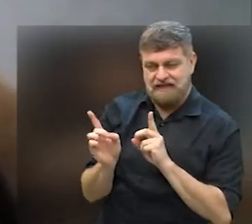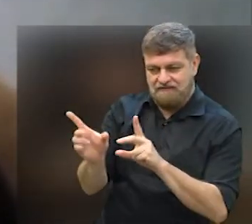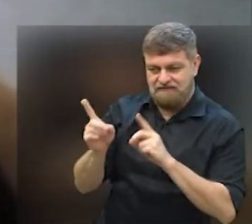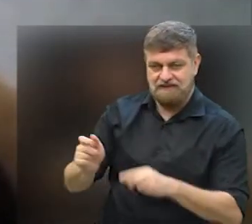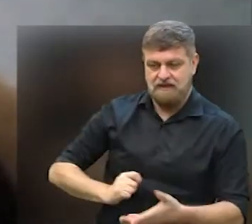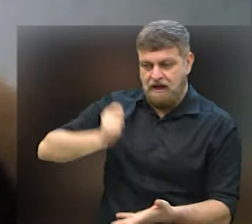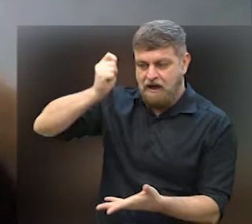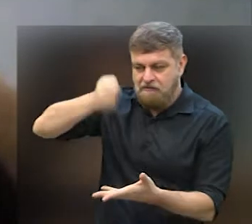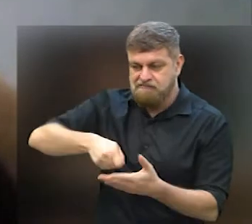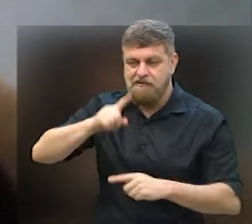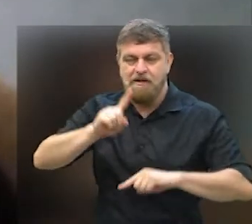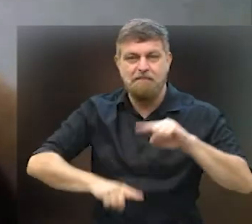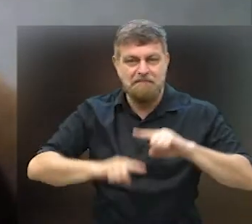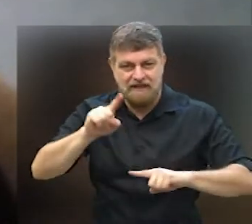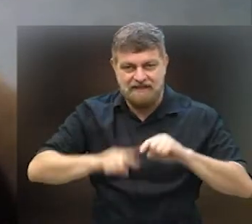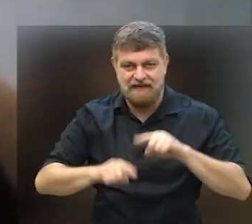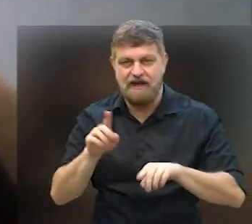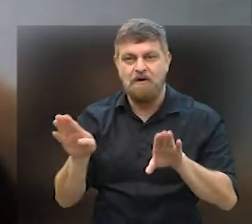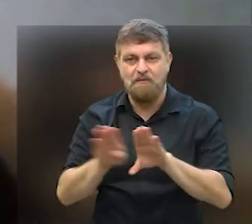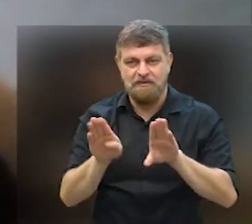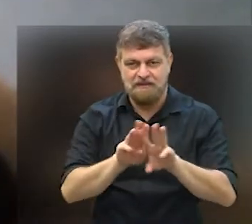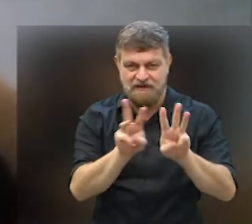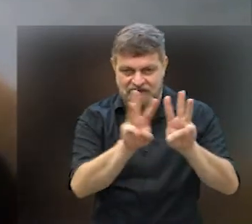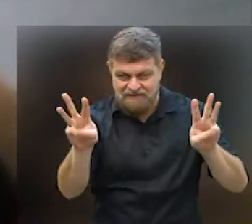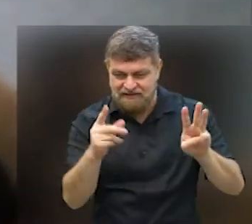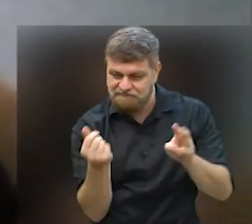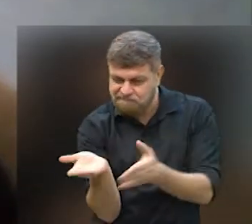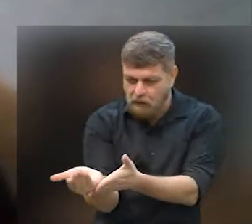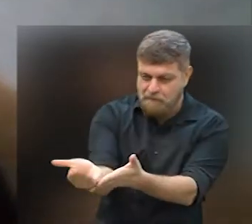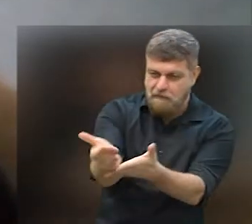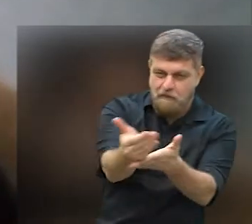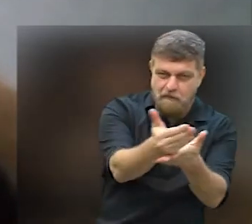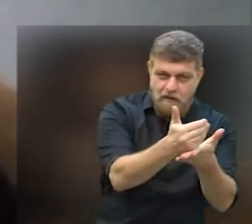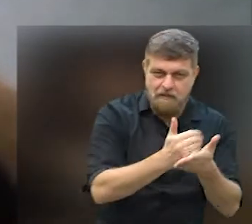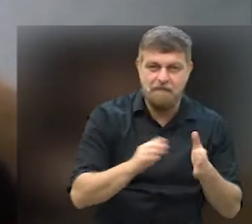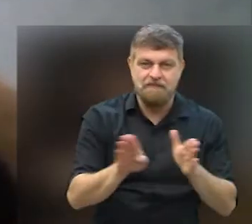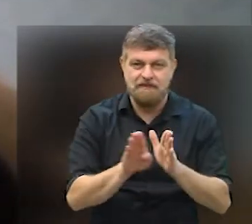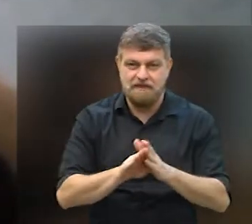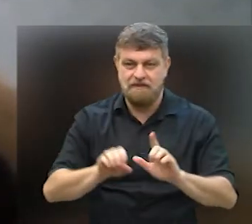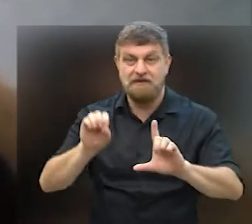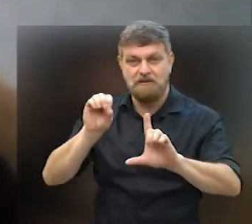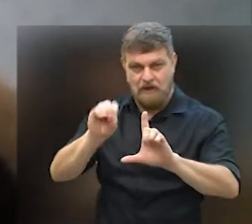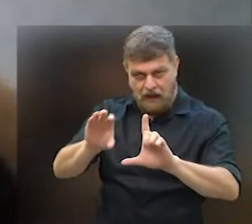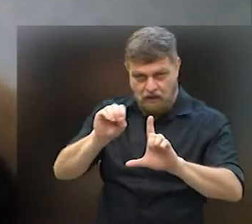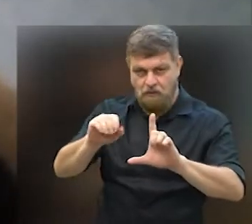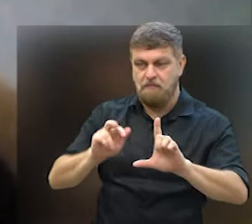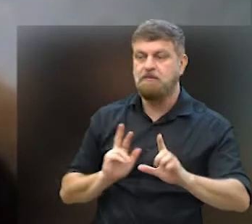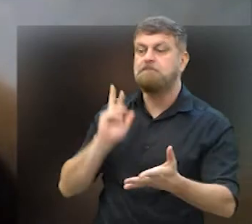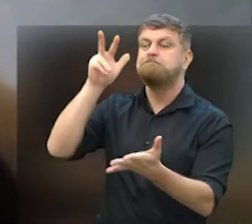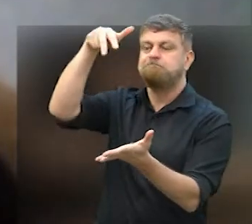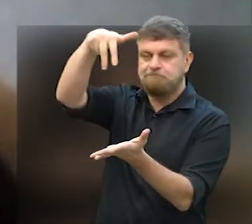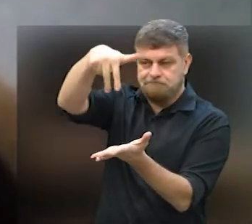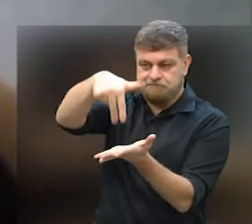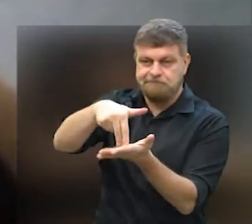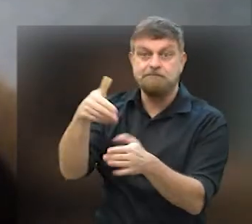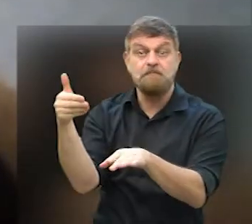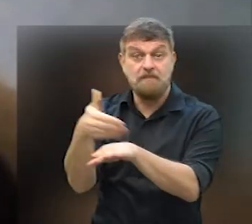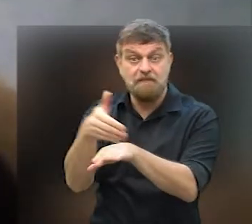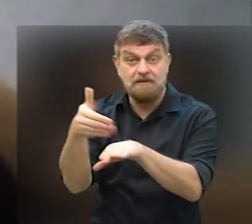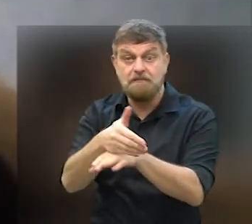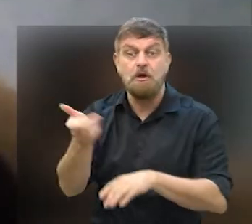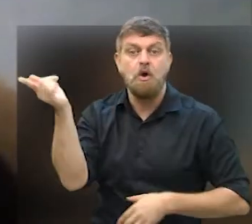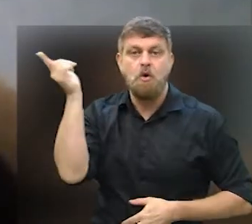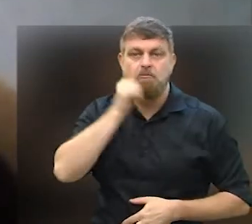como o leilão de equipamentos usados, financiamento coletivo, um programa The Wall, né, lá na Rede Globo. Eu